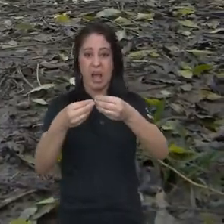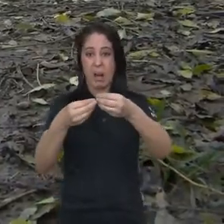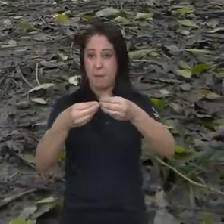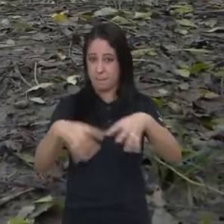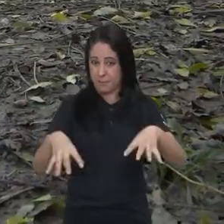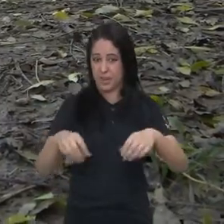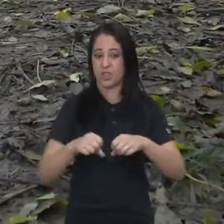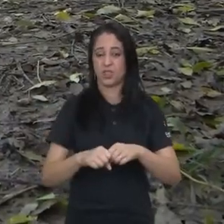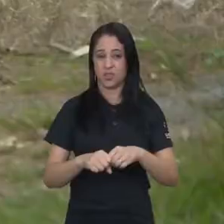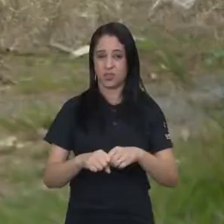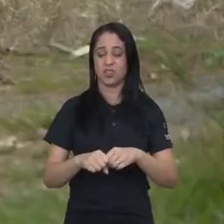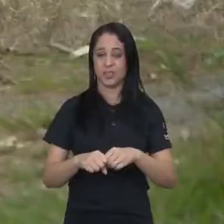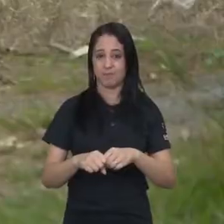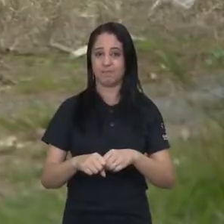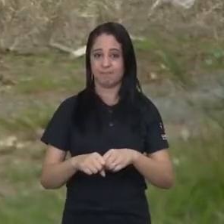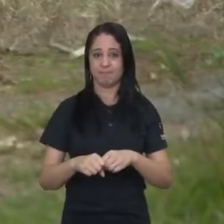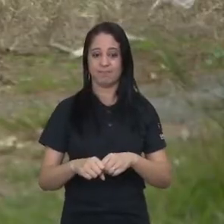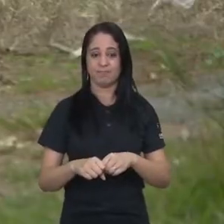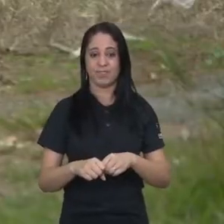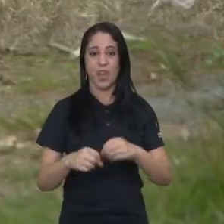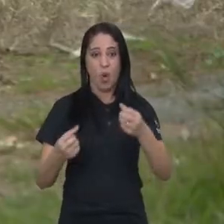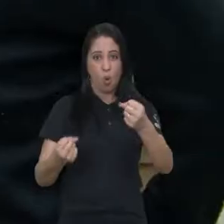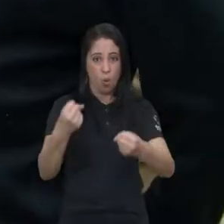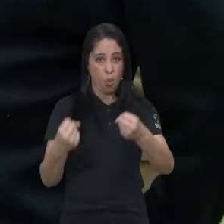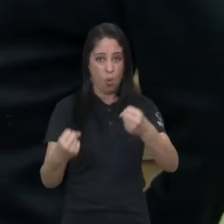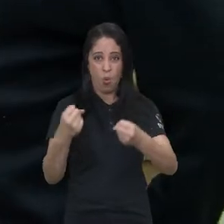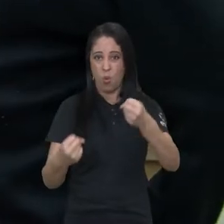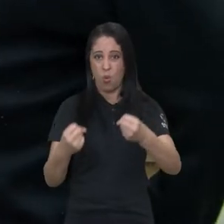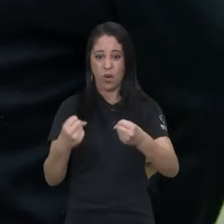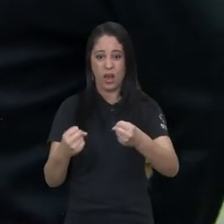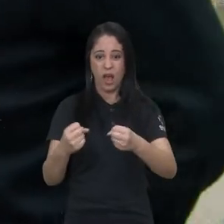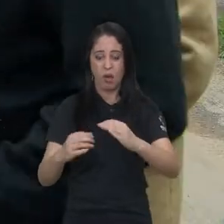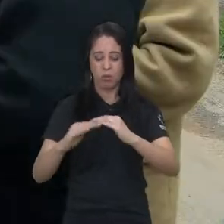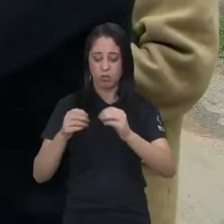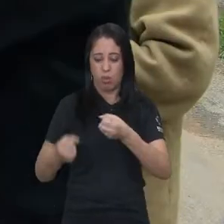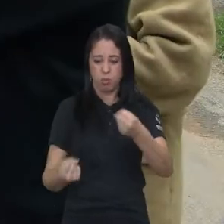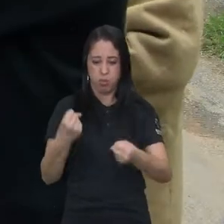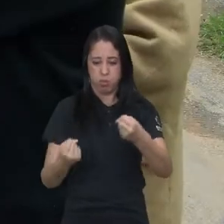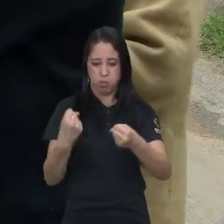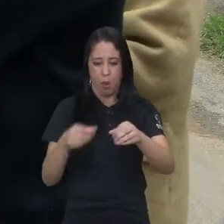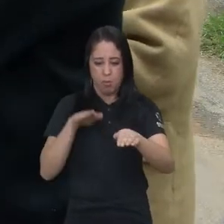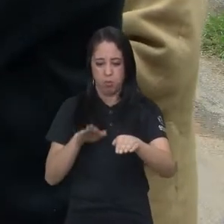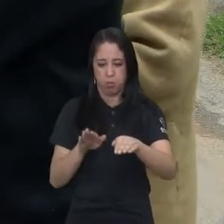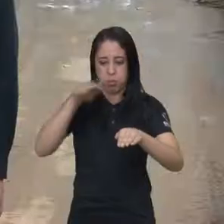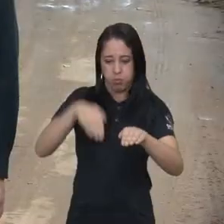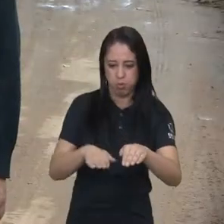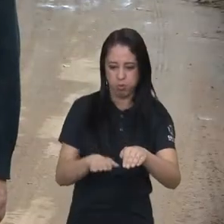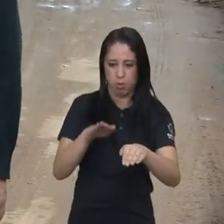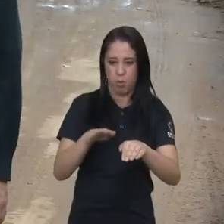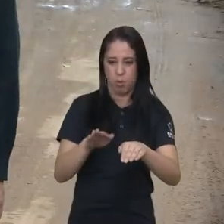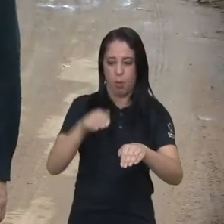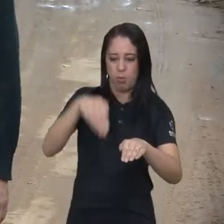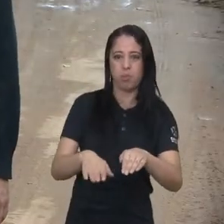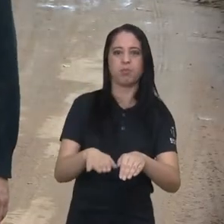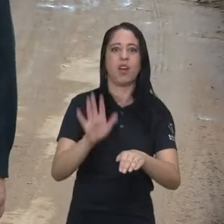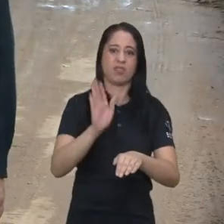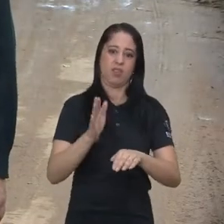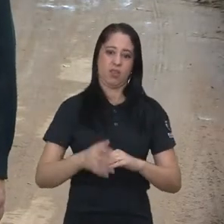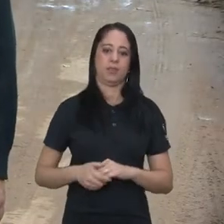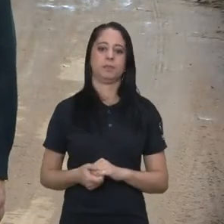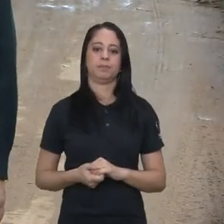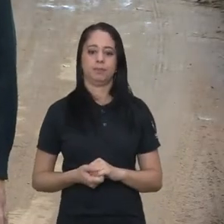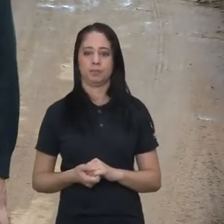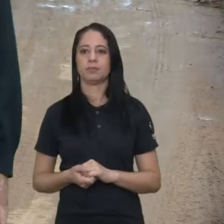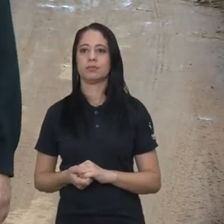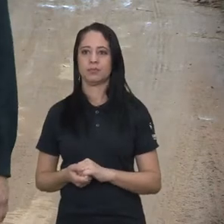realizar os serviços de eletricista resultou em prejuízos o veículo não aguentou o impacto dos buracos do local que faz um bom